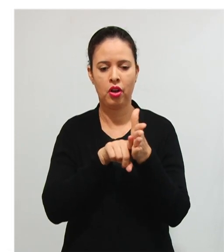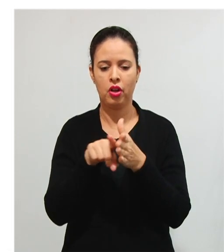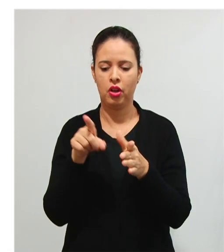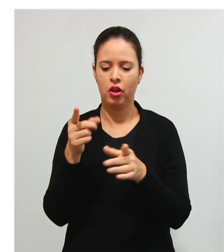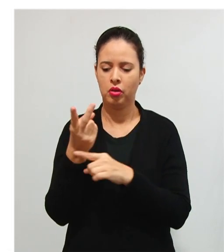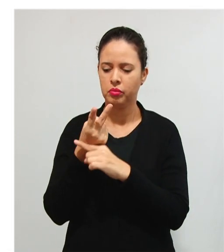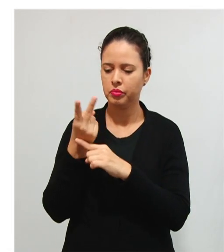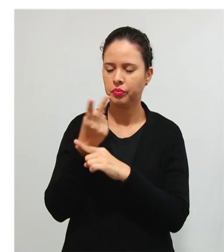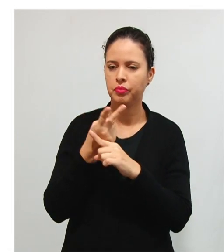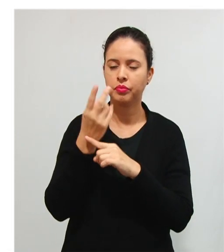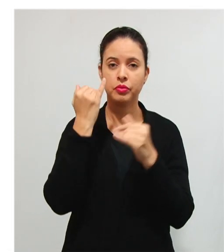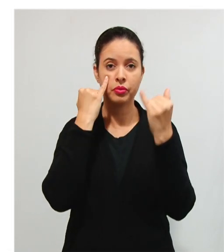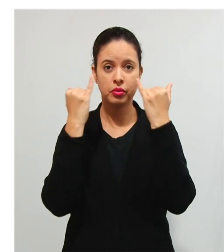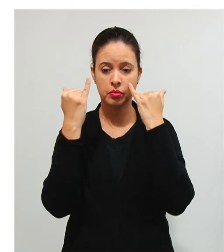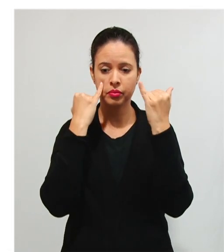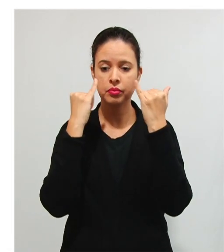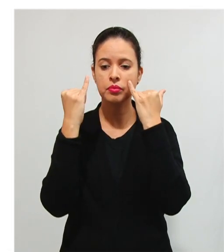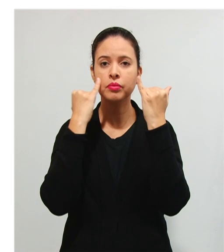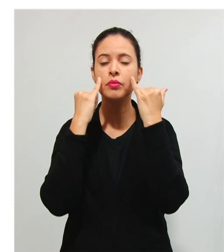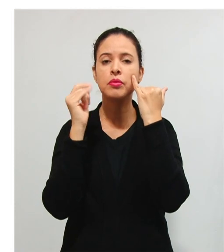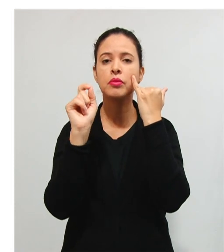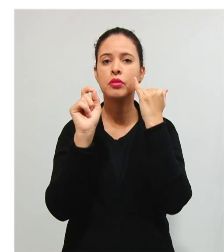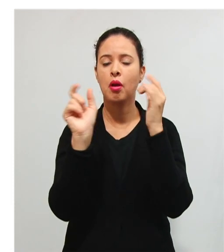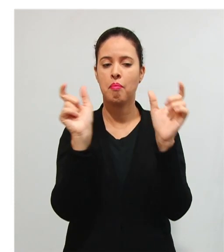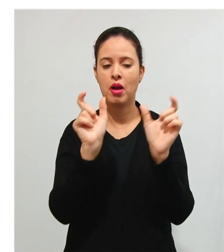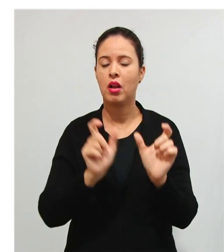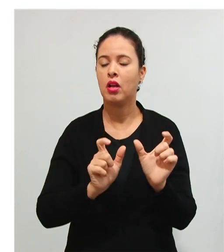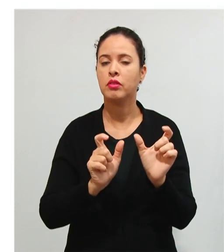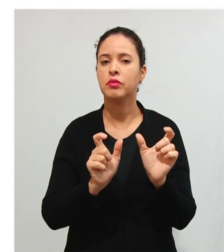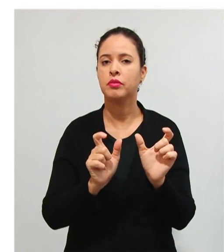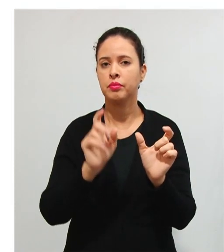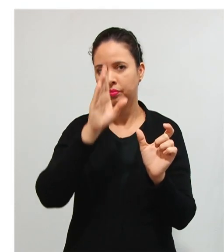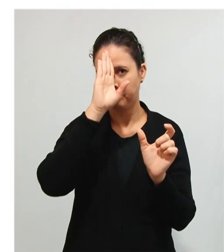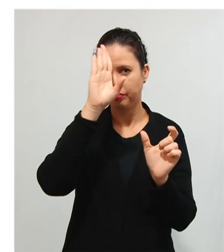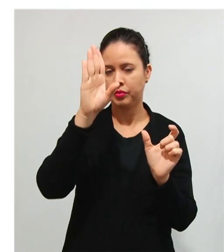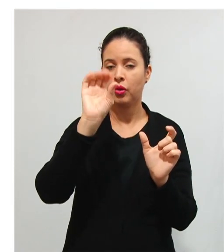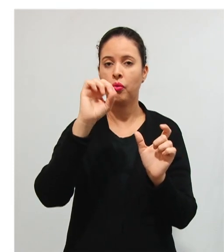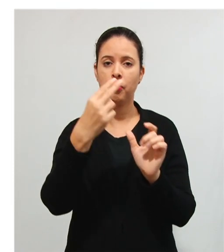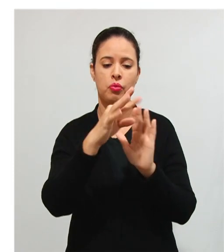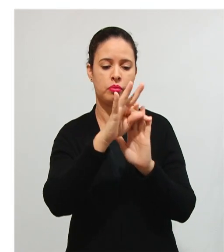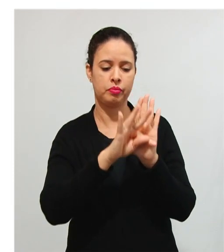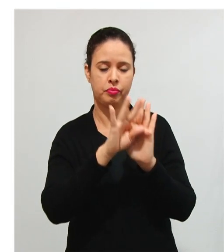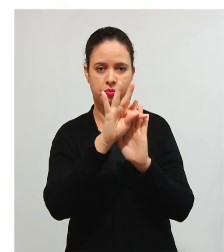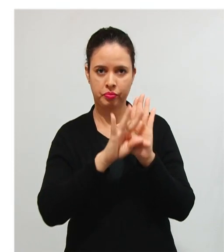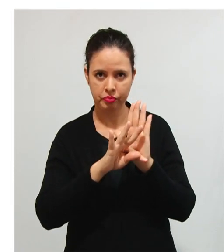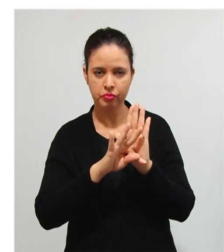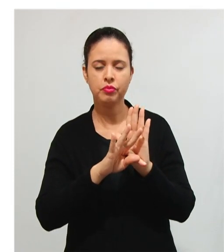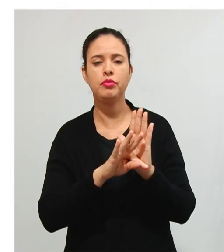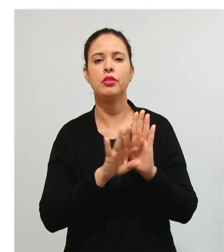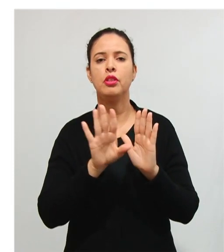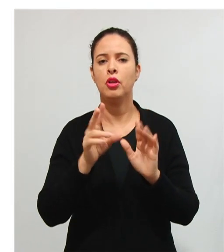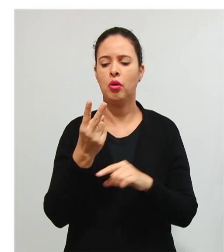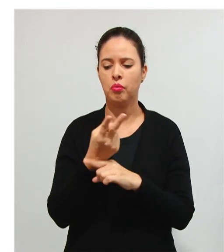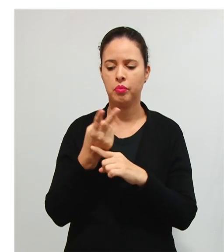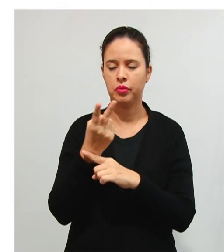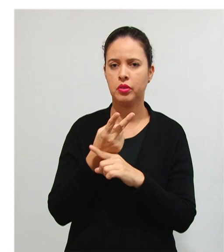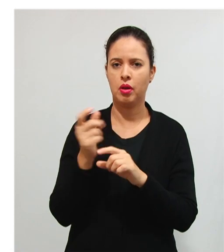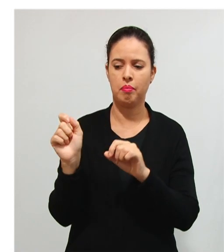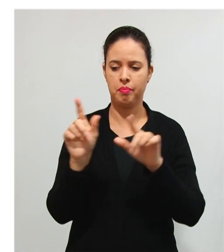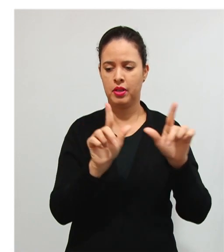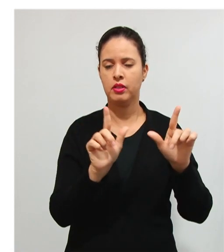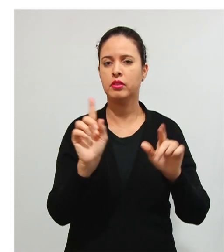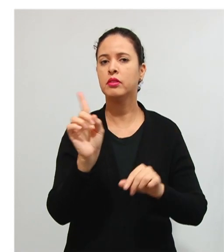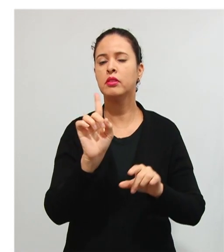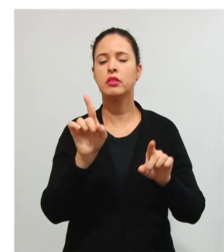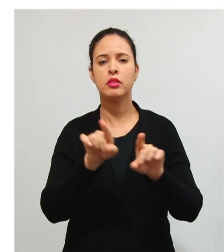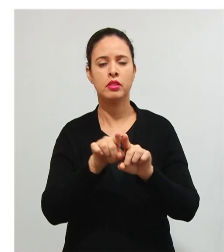buscar informações a partir de palavras-chave ou a partir de textos. Não só buscar páginas, mas eu posso